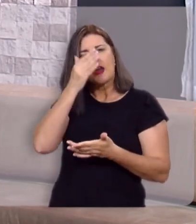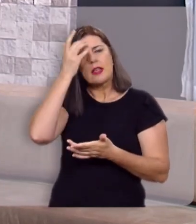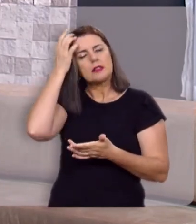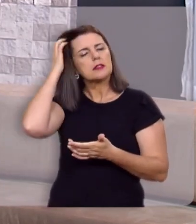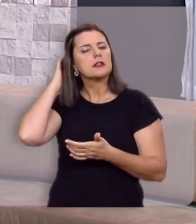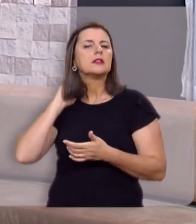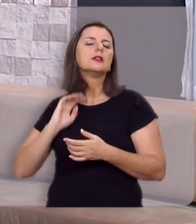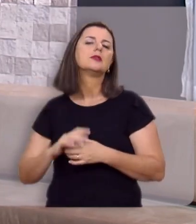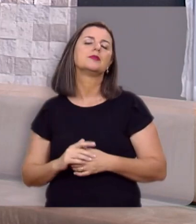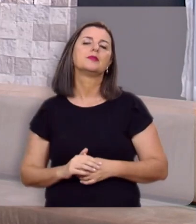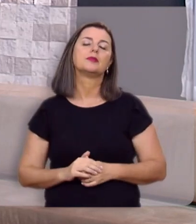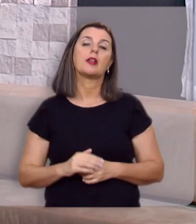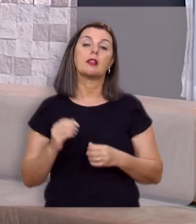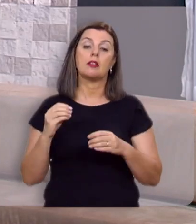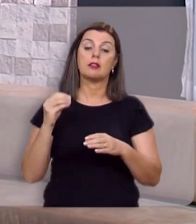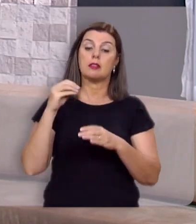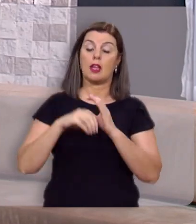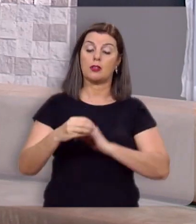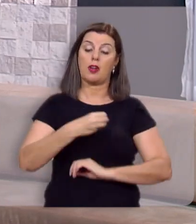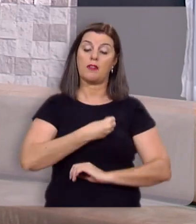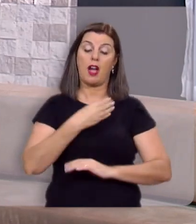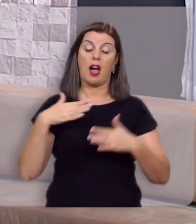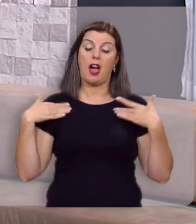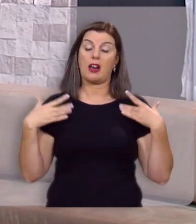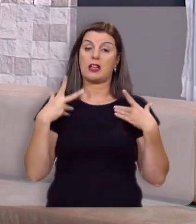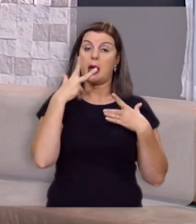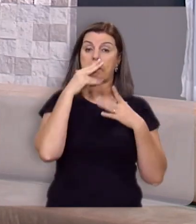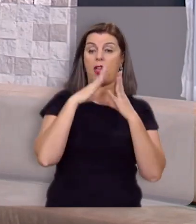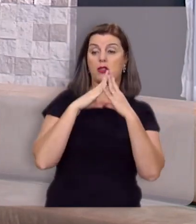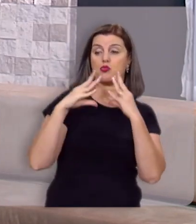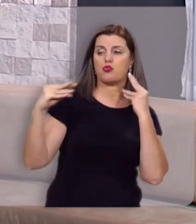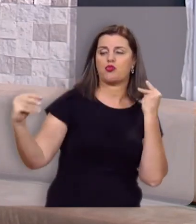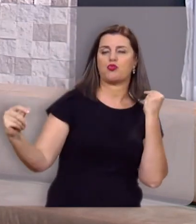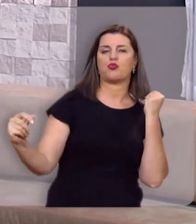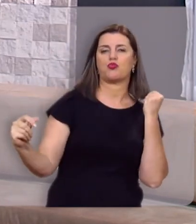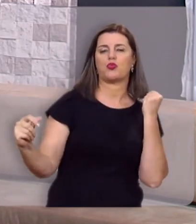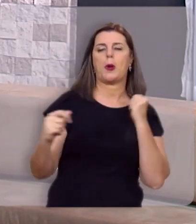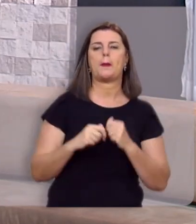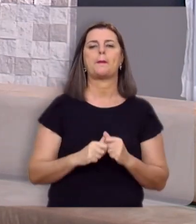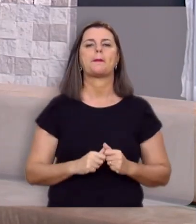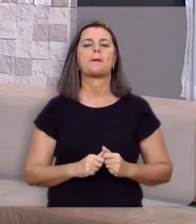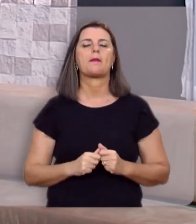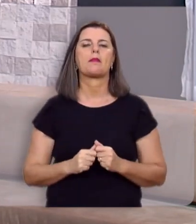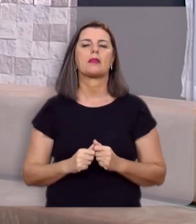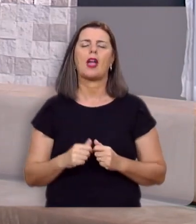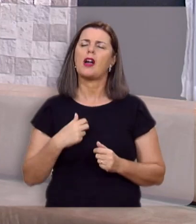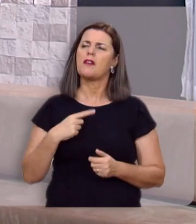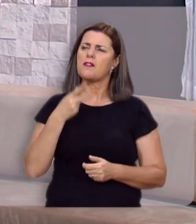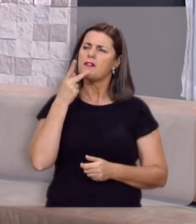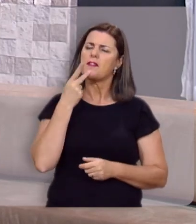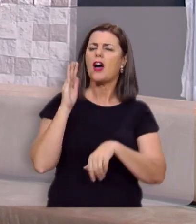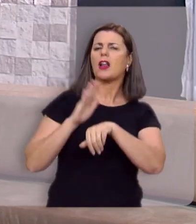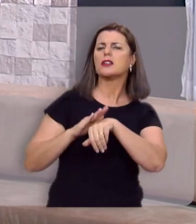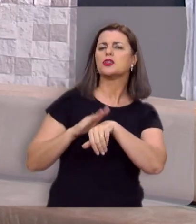compressor passando em cima dele, e a alegria fugiu da sua face. Ele chega a